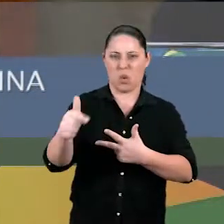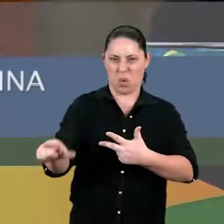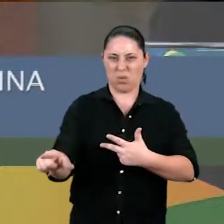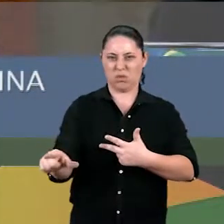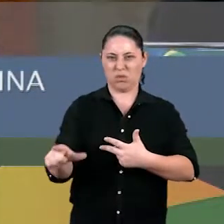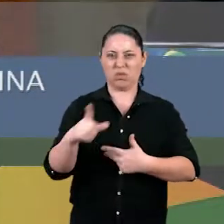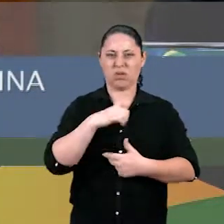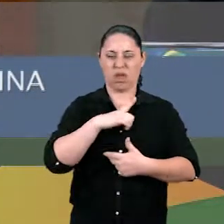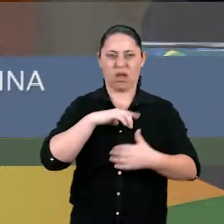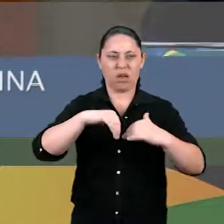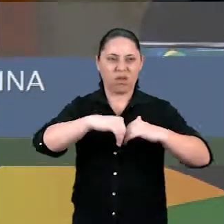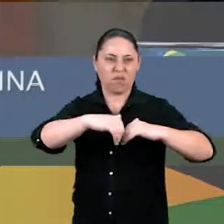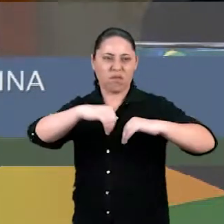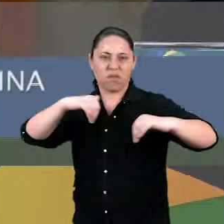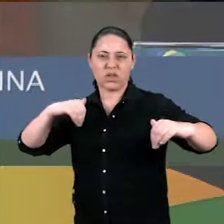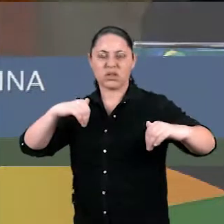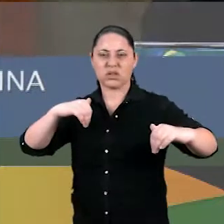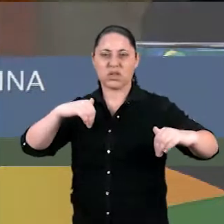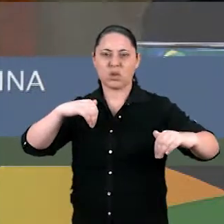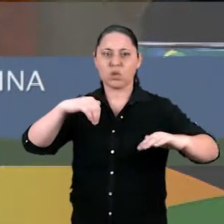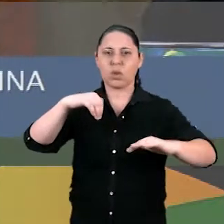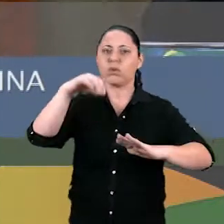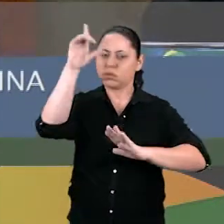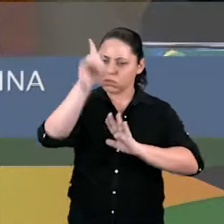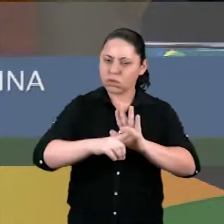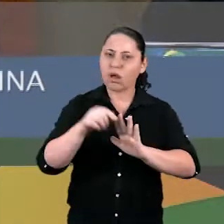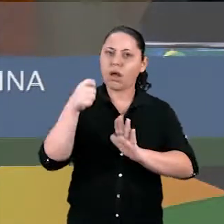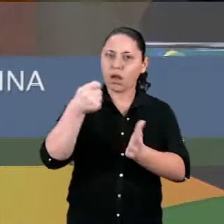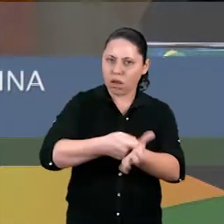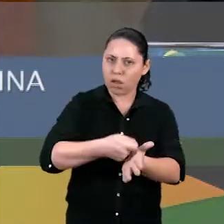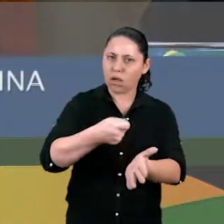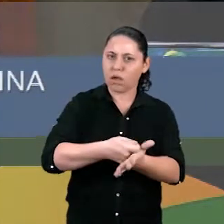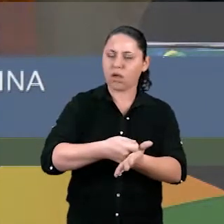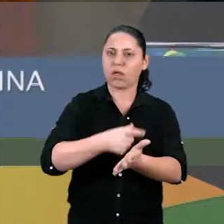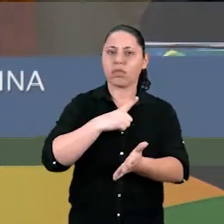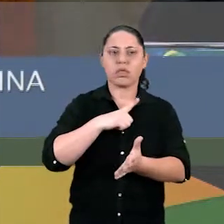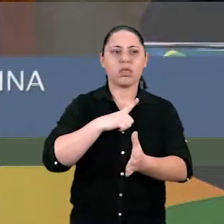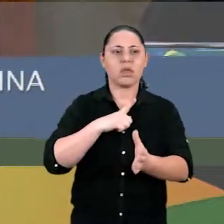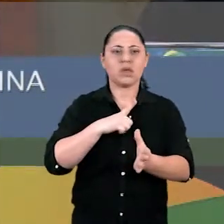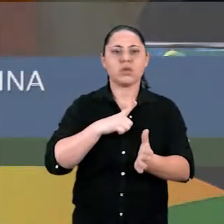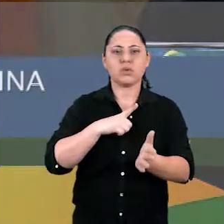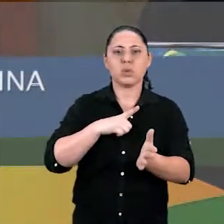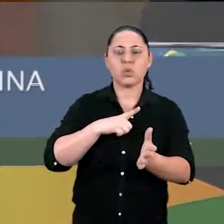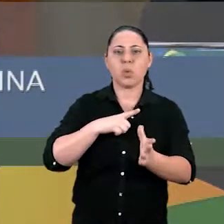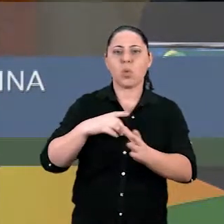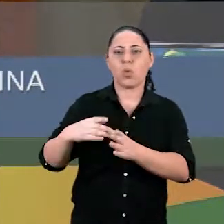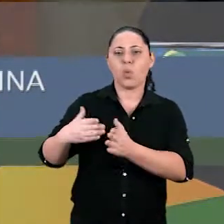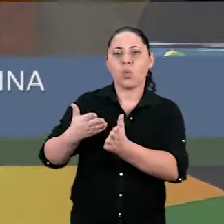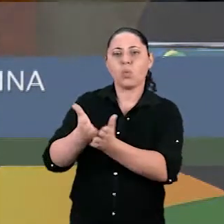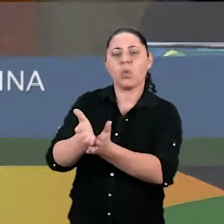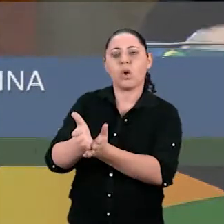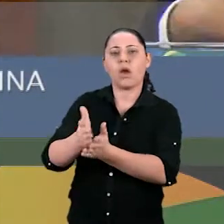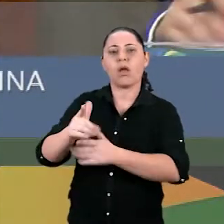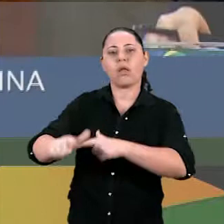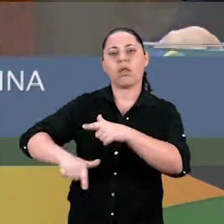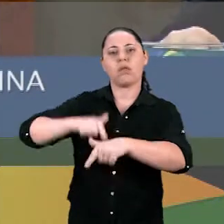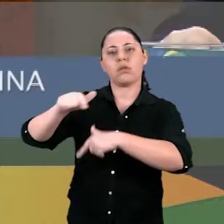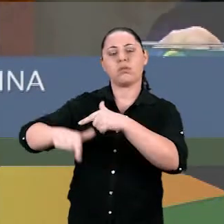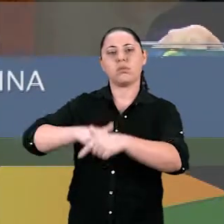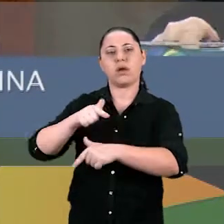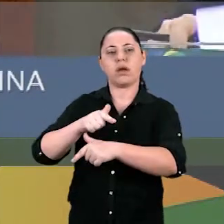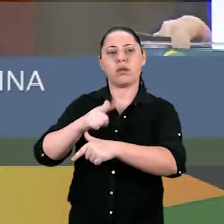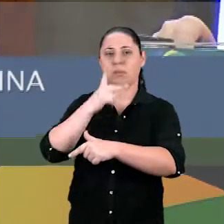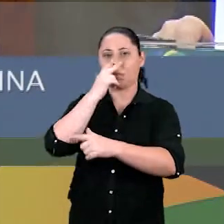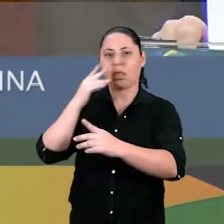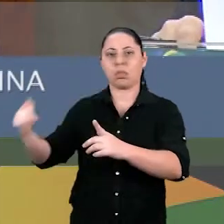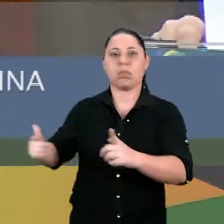que, afastando-se dos seus deveres, teriam o seu campo de atuação invadido